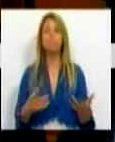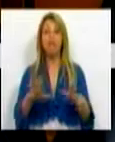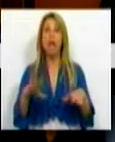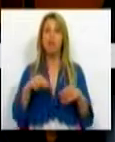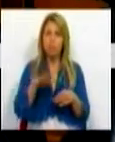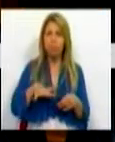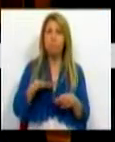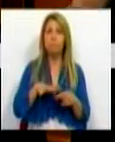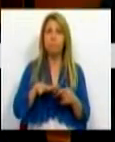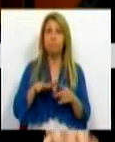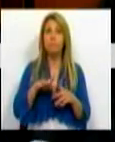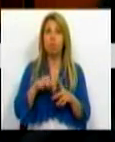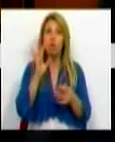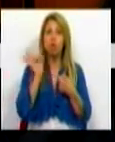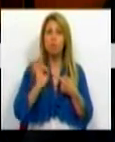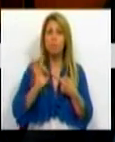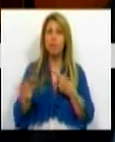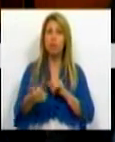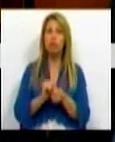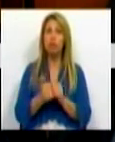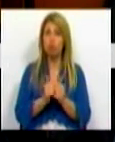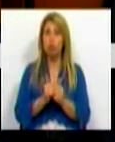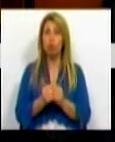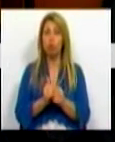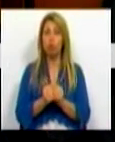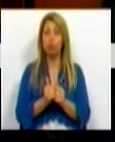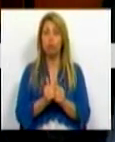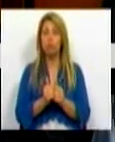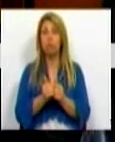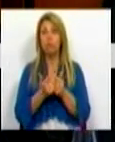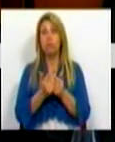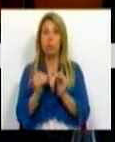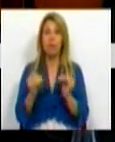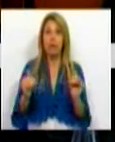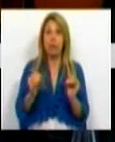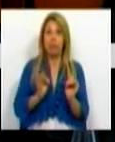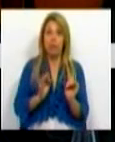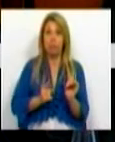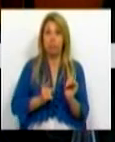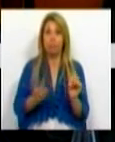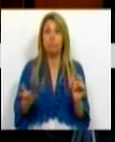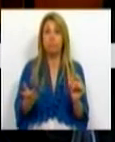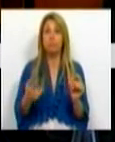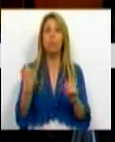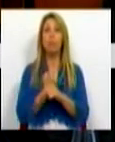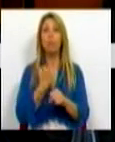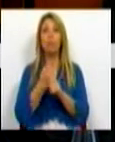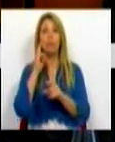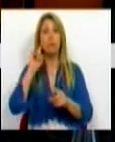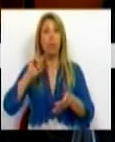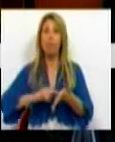específico do sistema desportivo e do desporto, naturalmente num determinado patamar, um papel fundamental